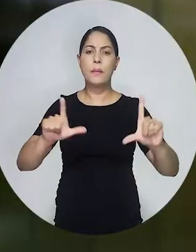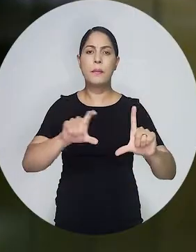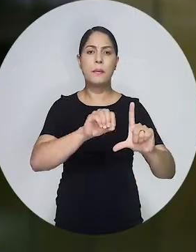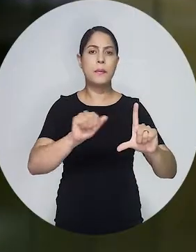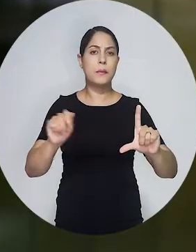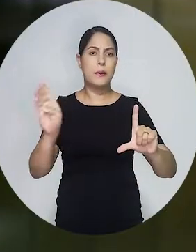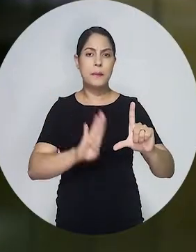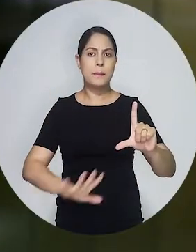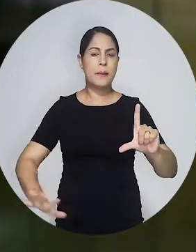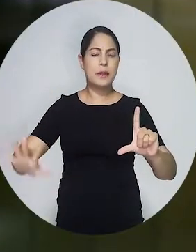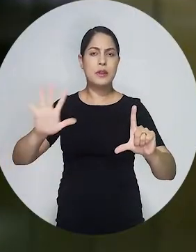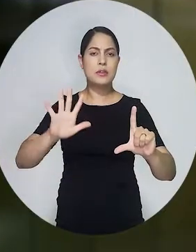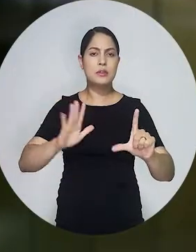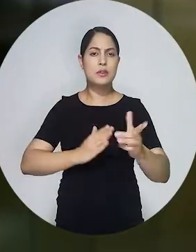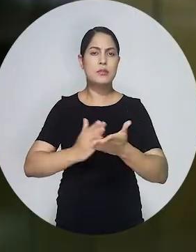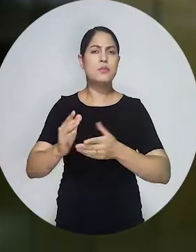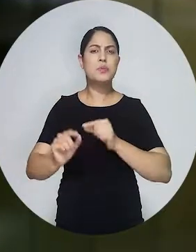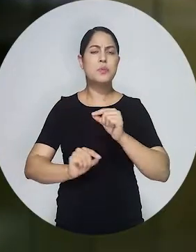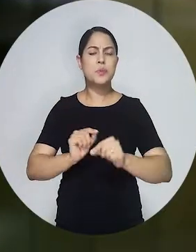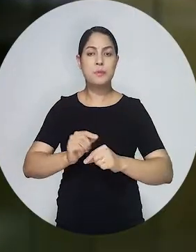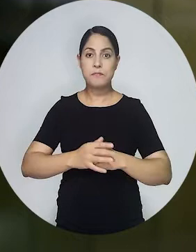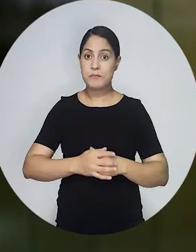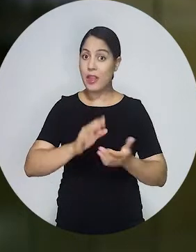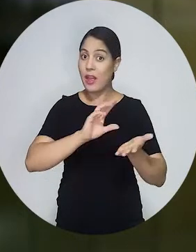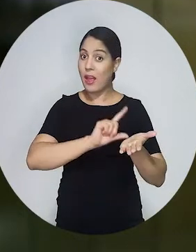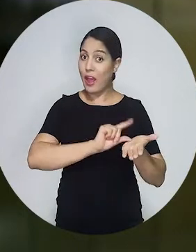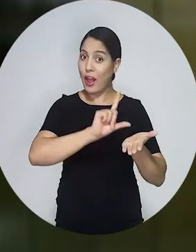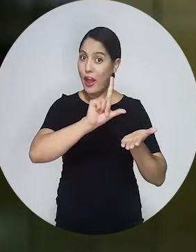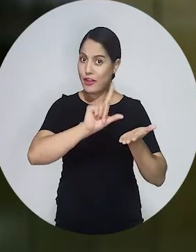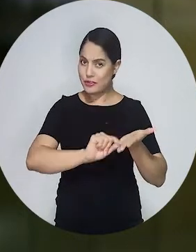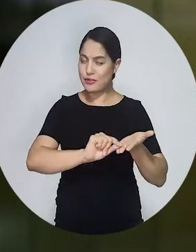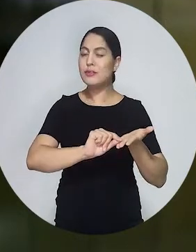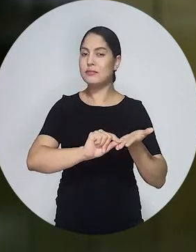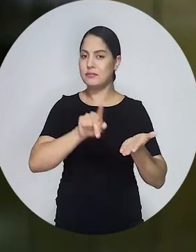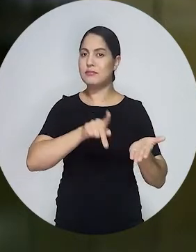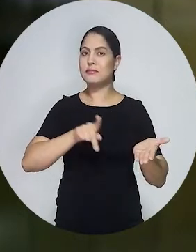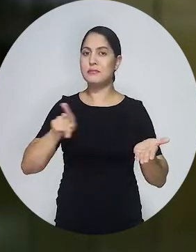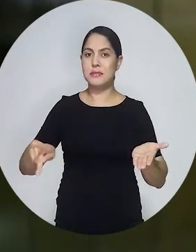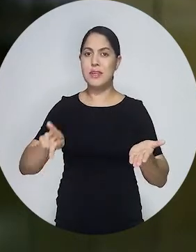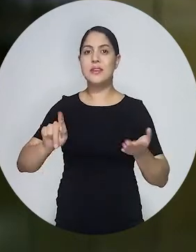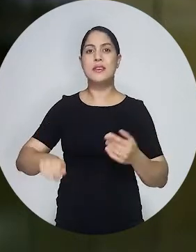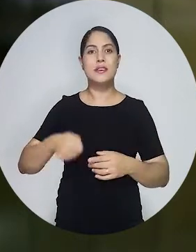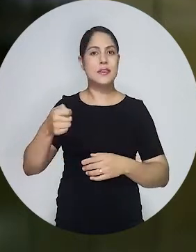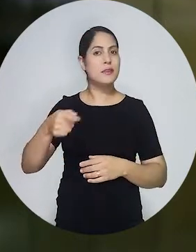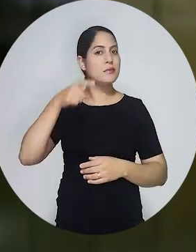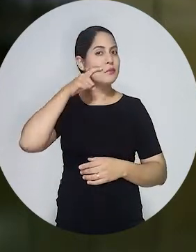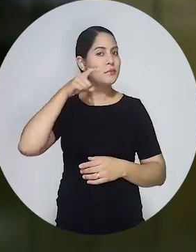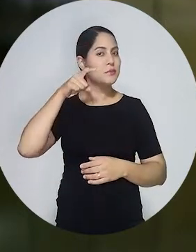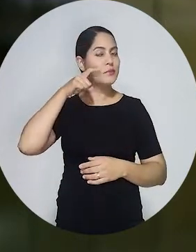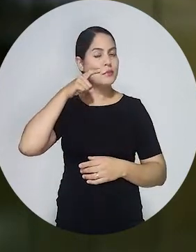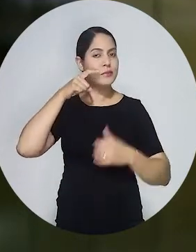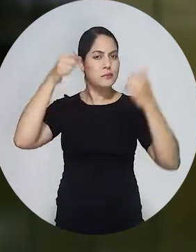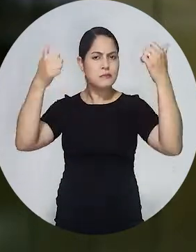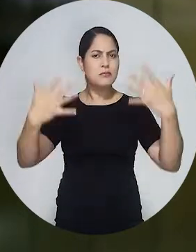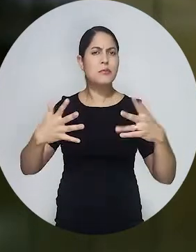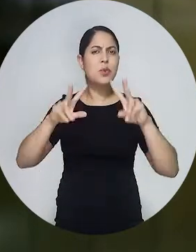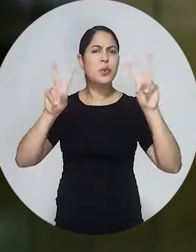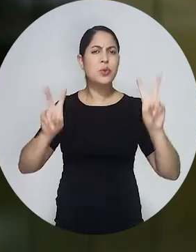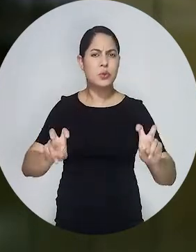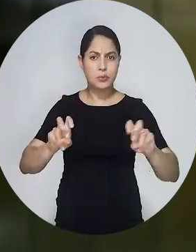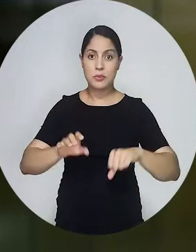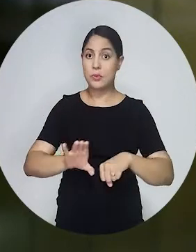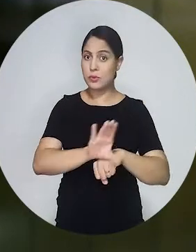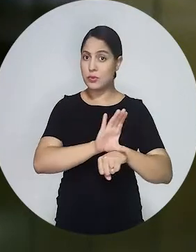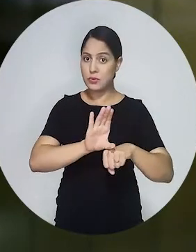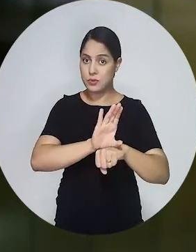Eu começo o programa de hoje com um artigo do presidente do Conselho Federal da OAB, Beto Simonetti, intitulado